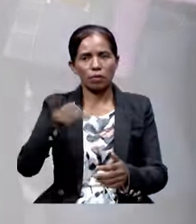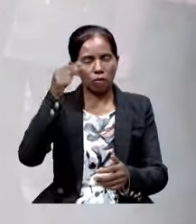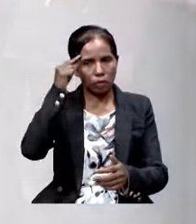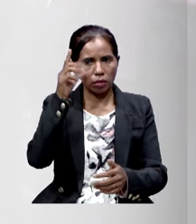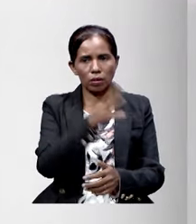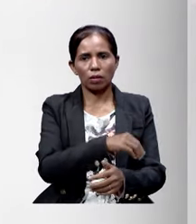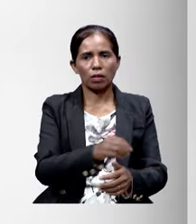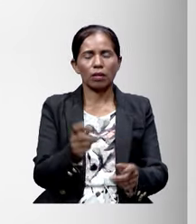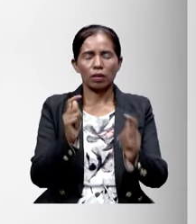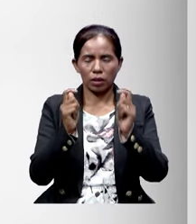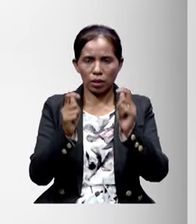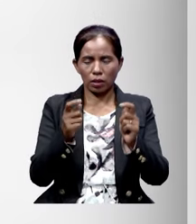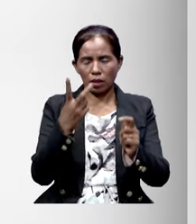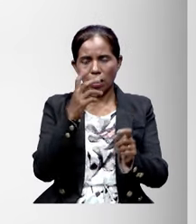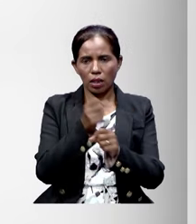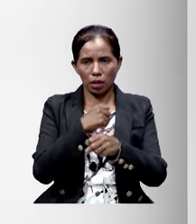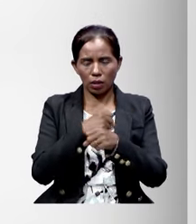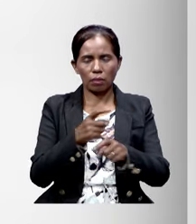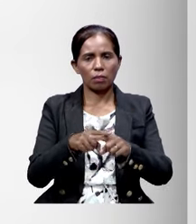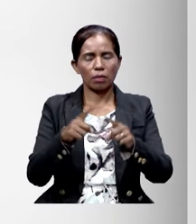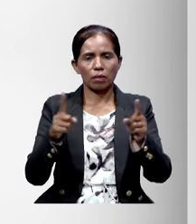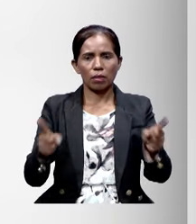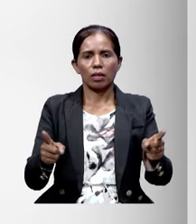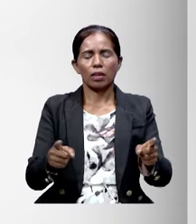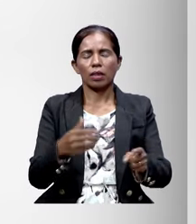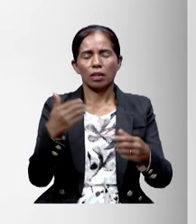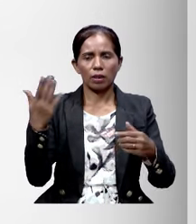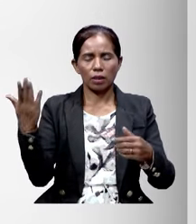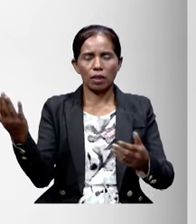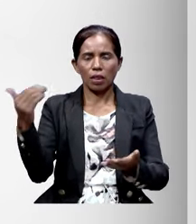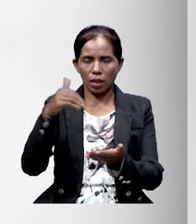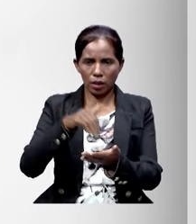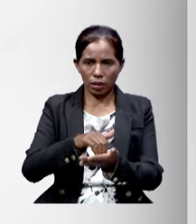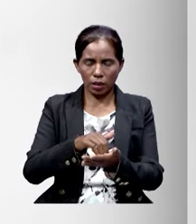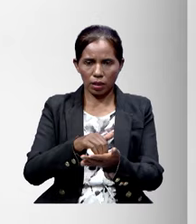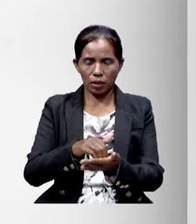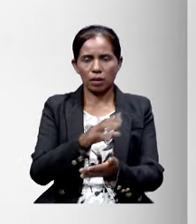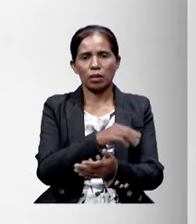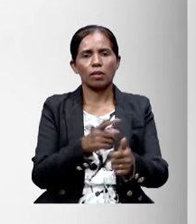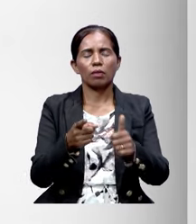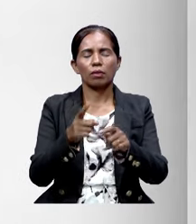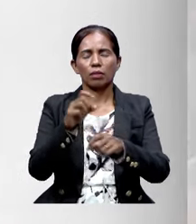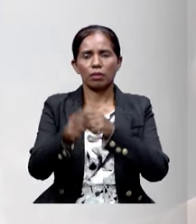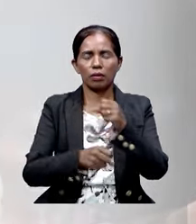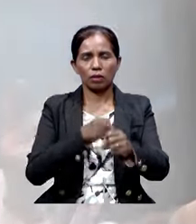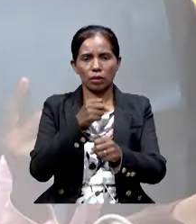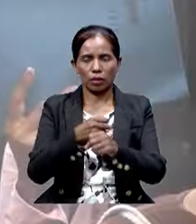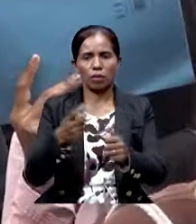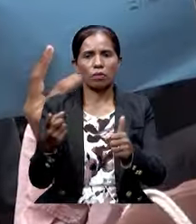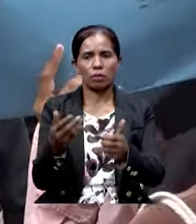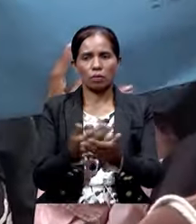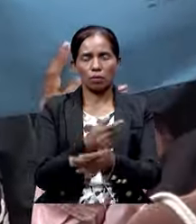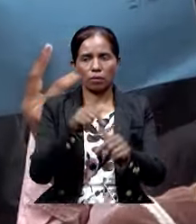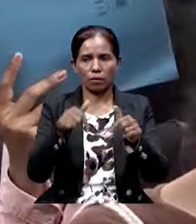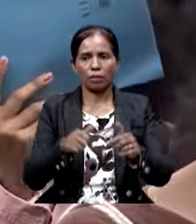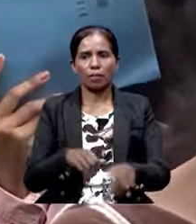atual coco resolve, mas a situação né acontece fila fali e a início tinam fone.